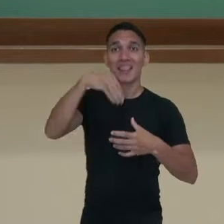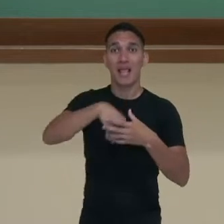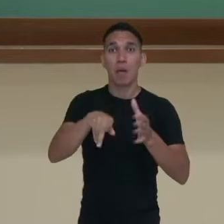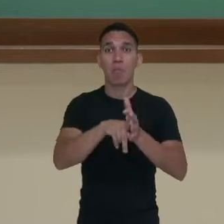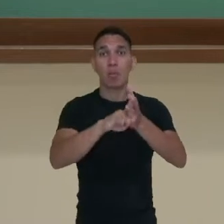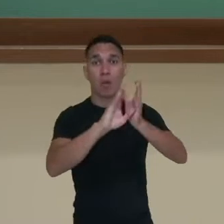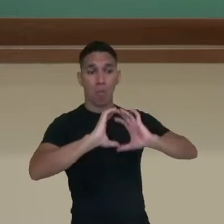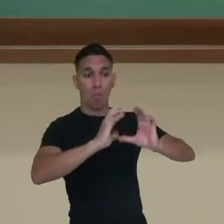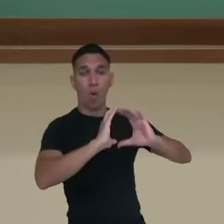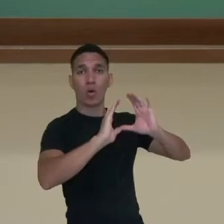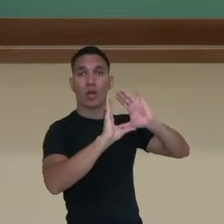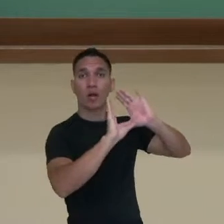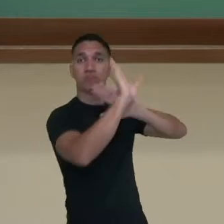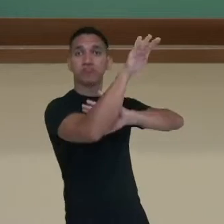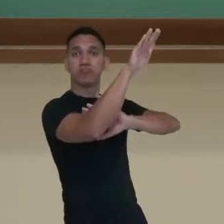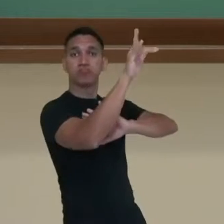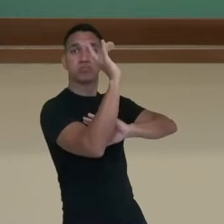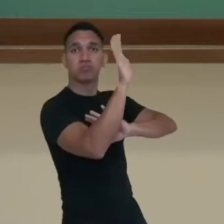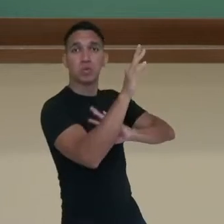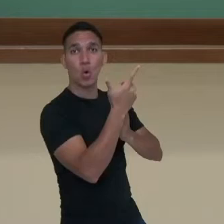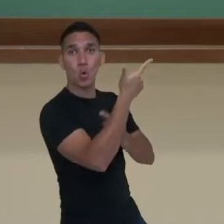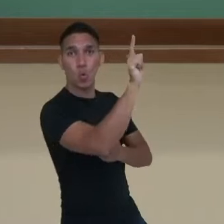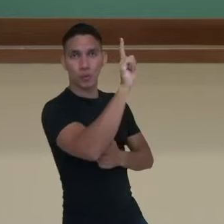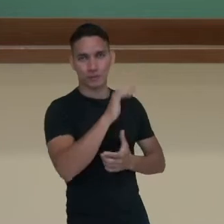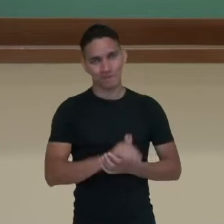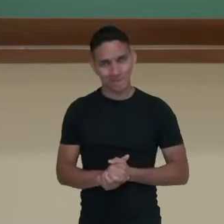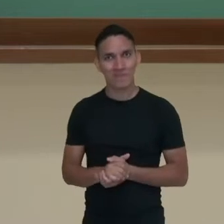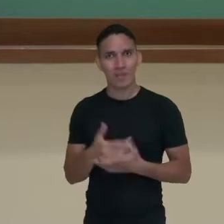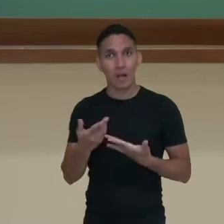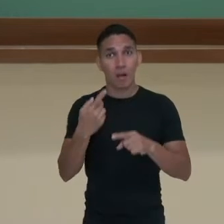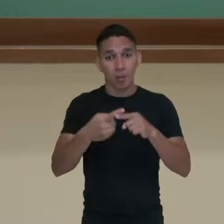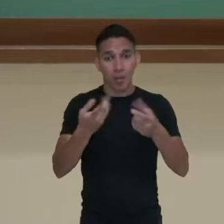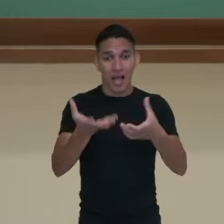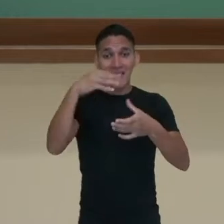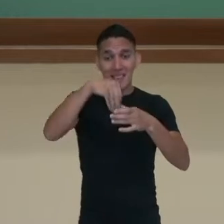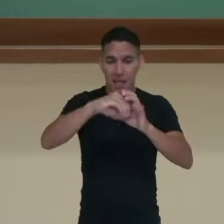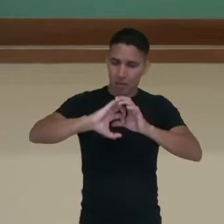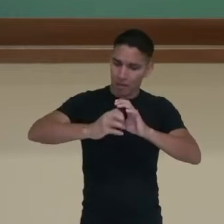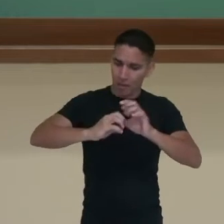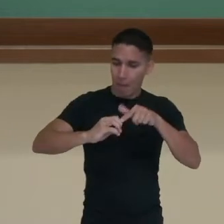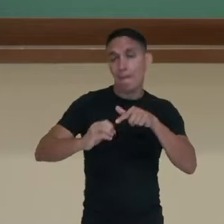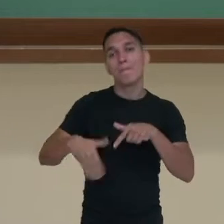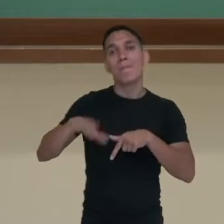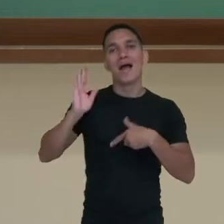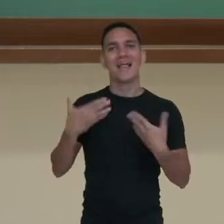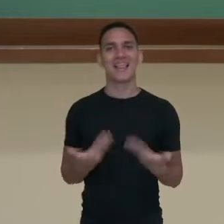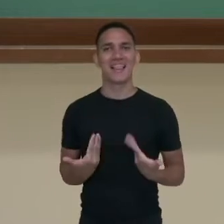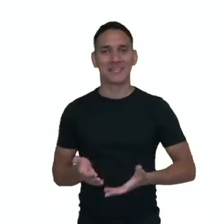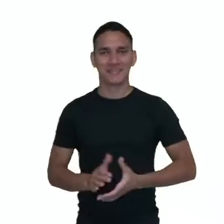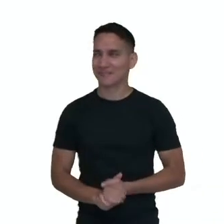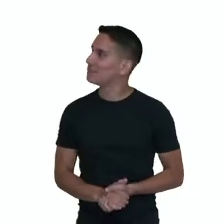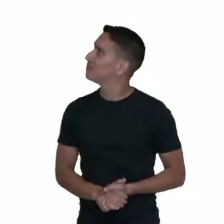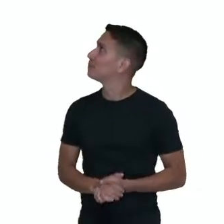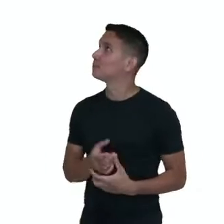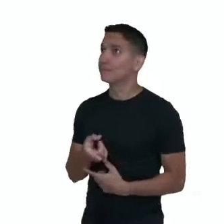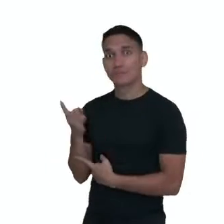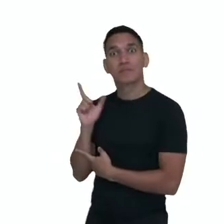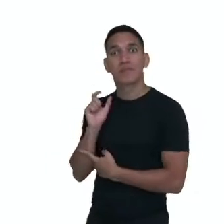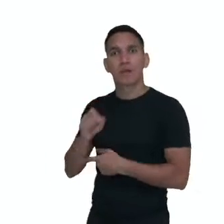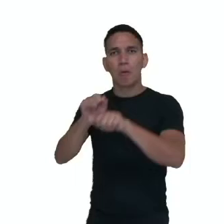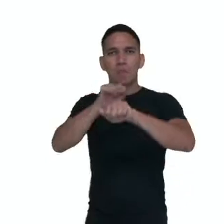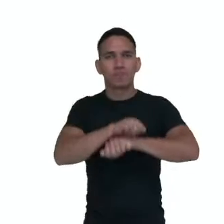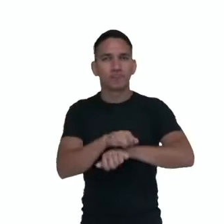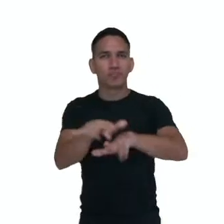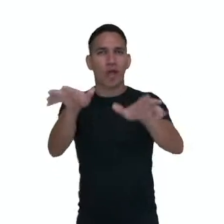uma bola de basquete, para ela ficar mais leve. A disseminação